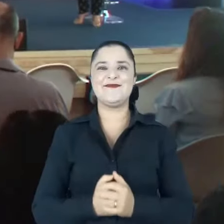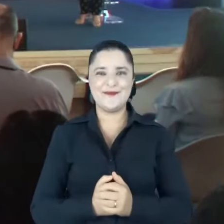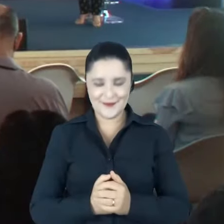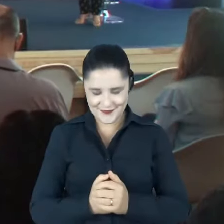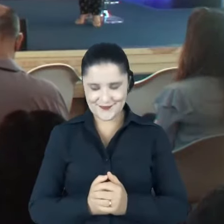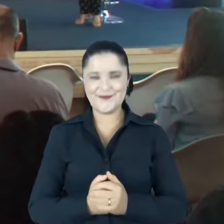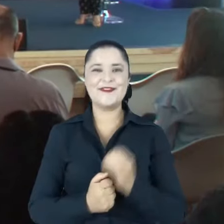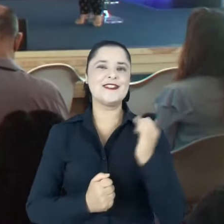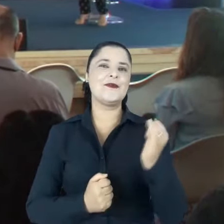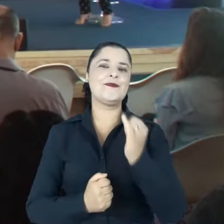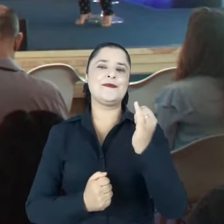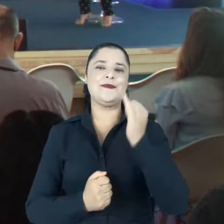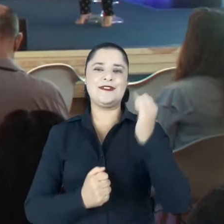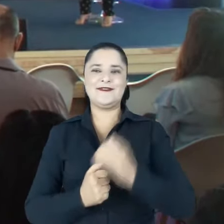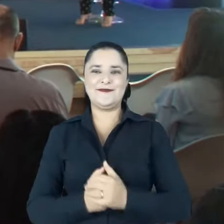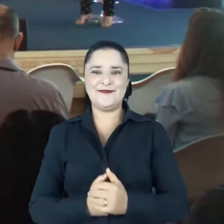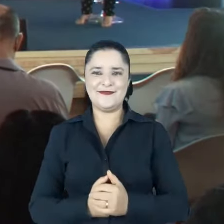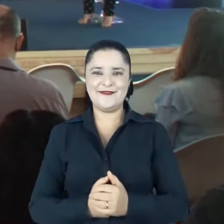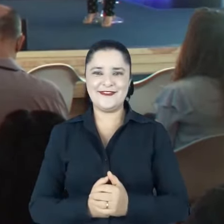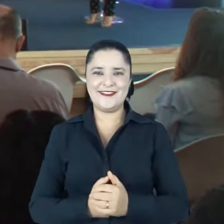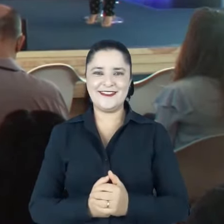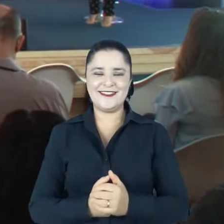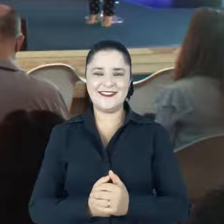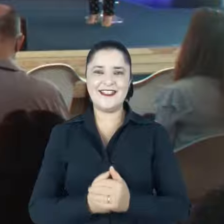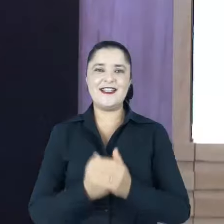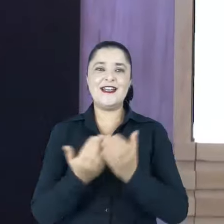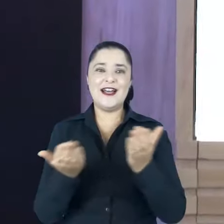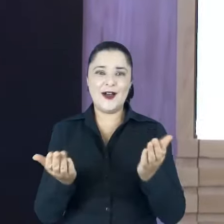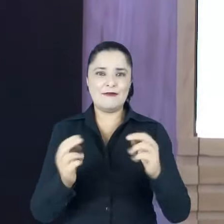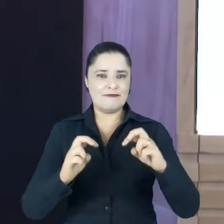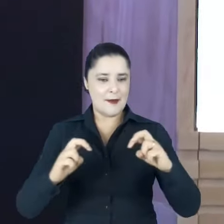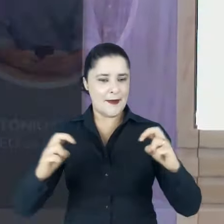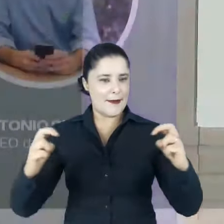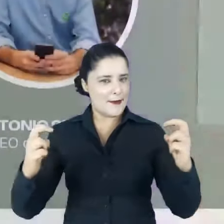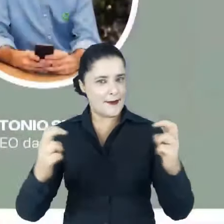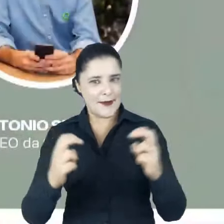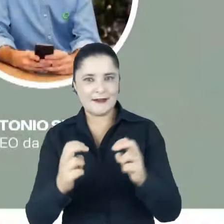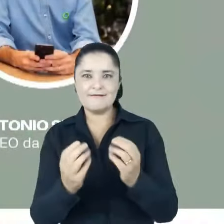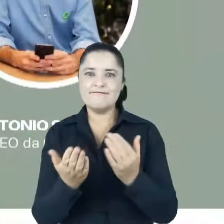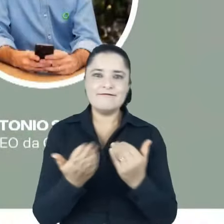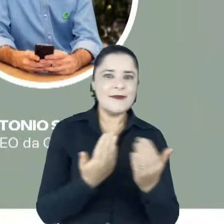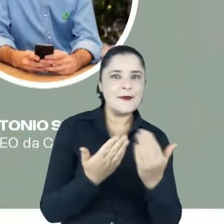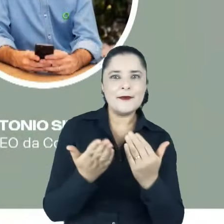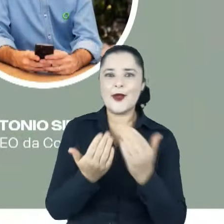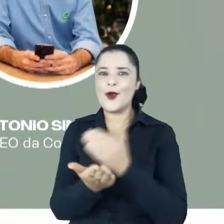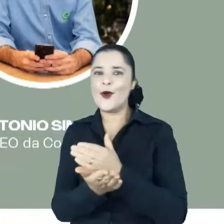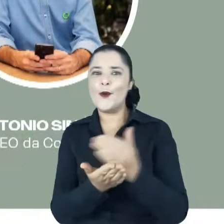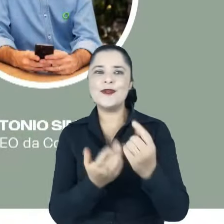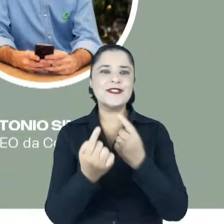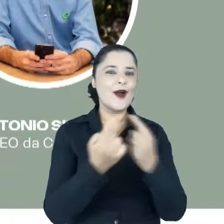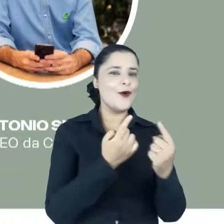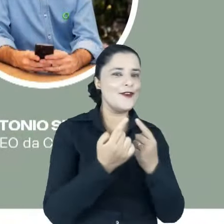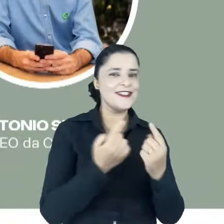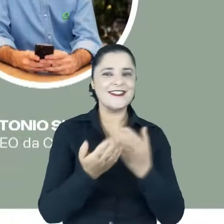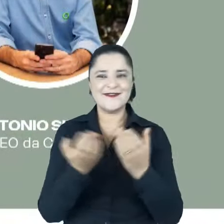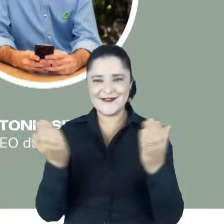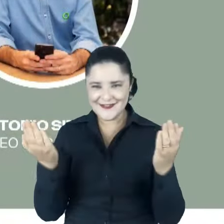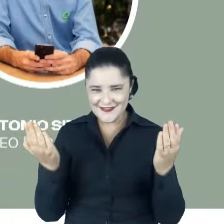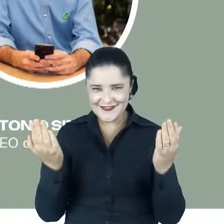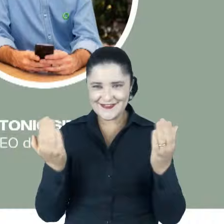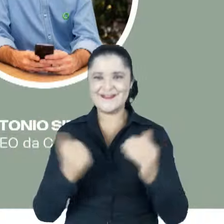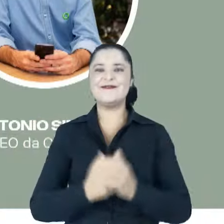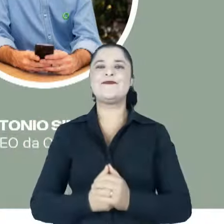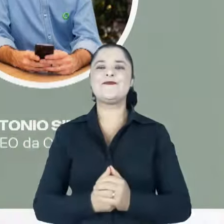importante. Por gentileza, vamos sentar aqui para a gente começar a conversar. Então, oficialmente,